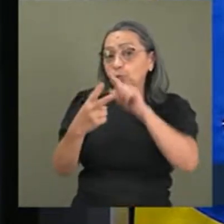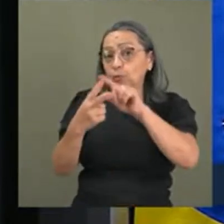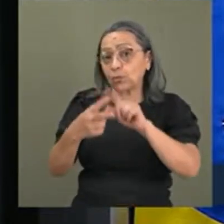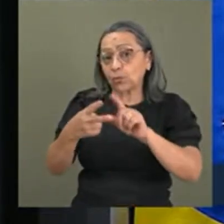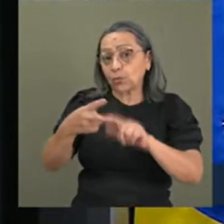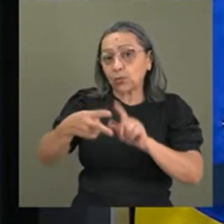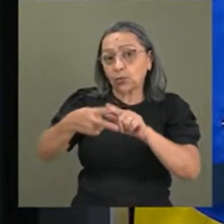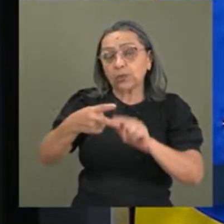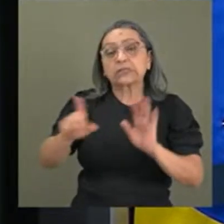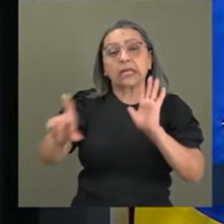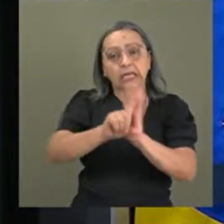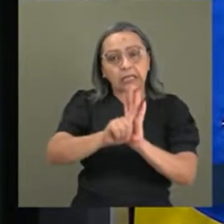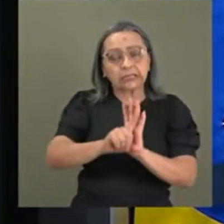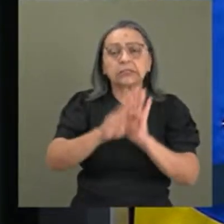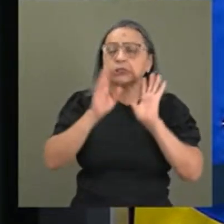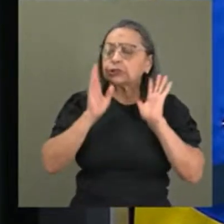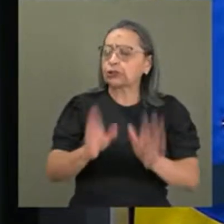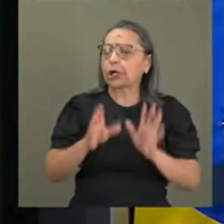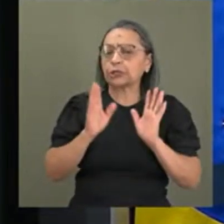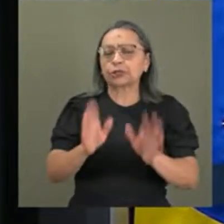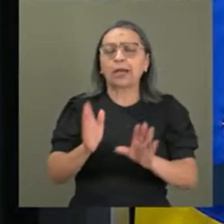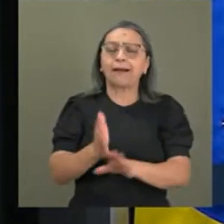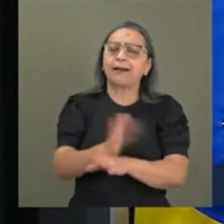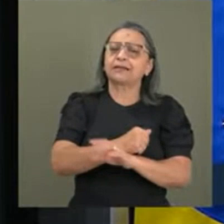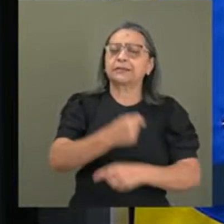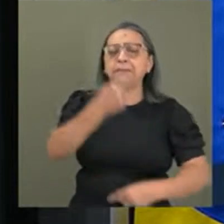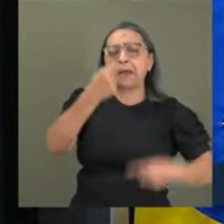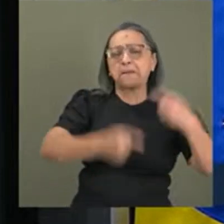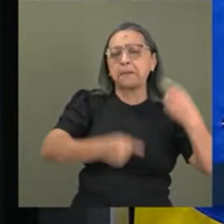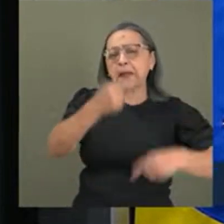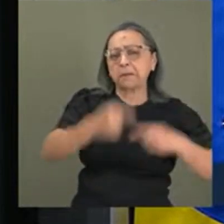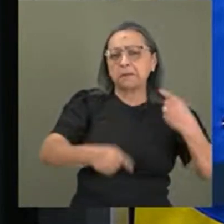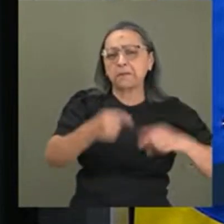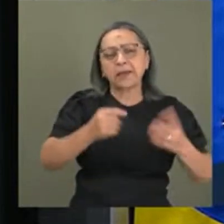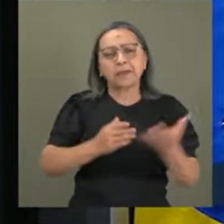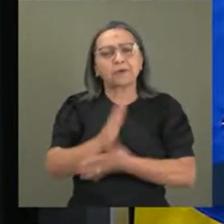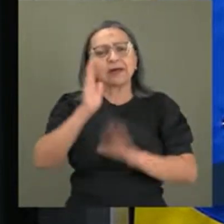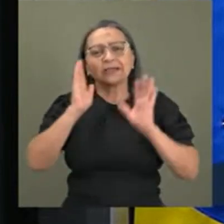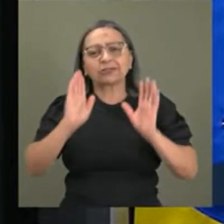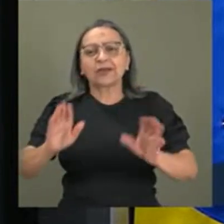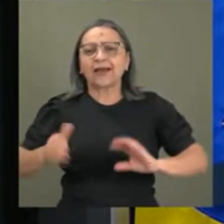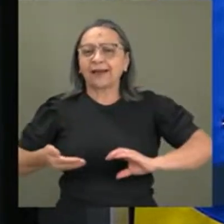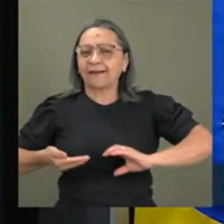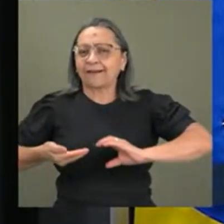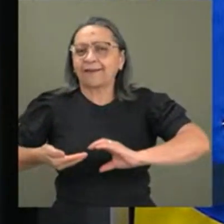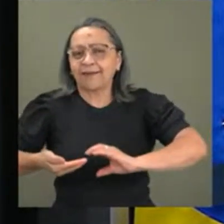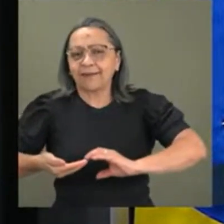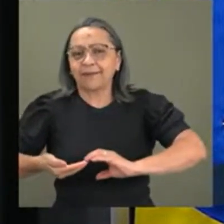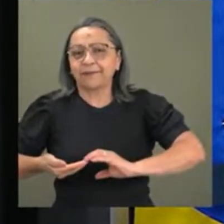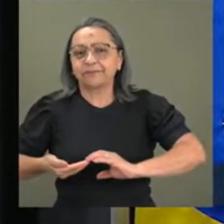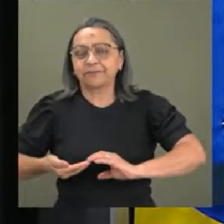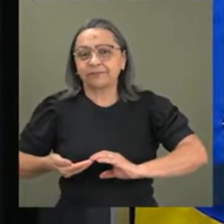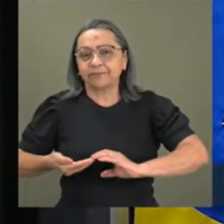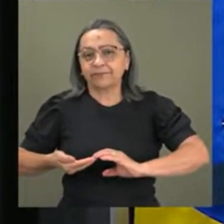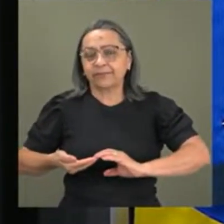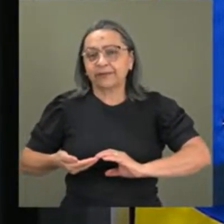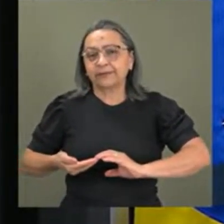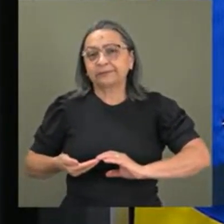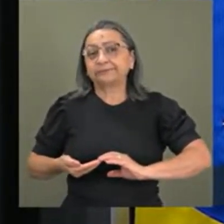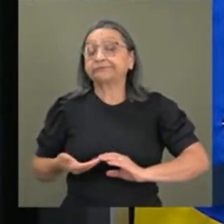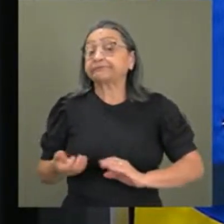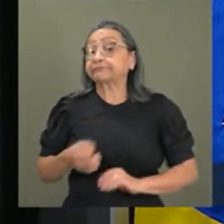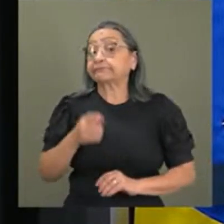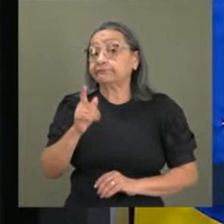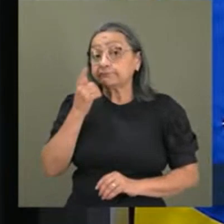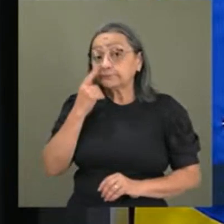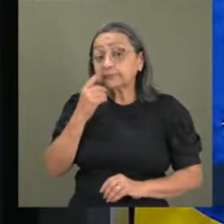leis foram amplamente debatidas e aprovadas pelas duas casas. Você tem uma matéria, presidente, que